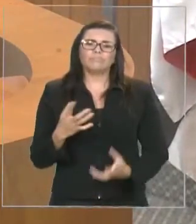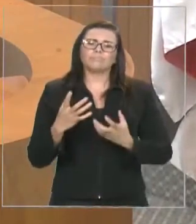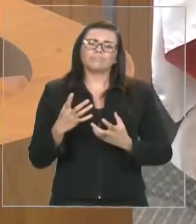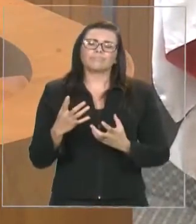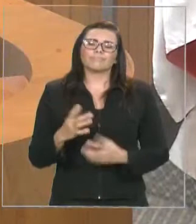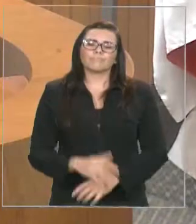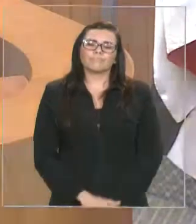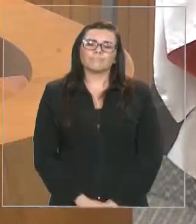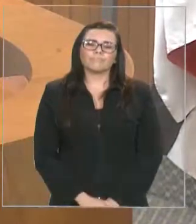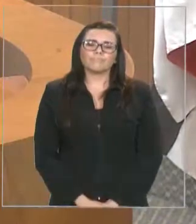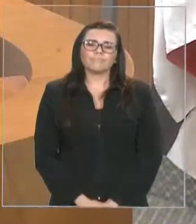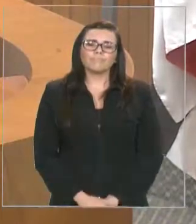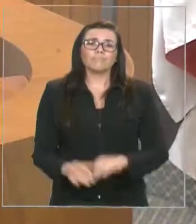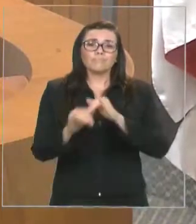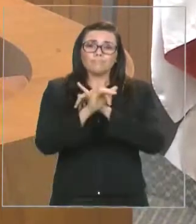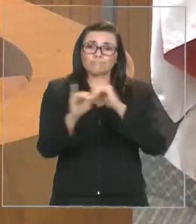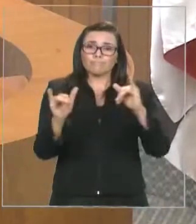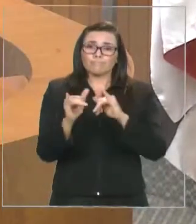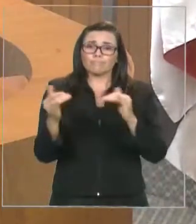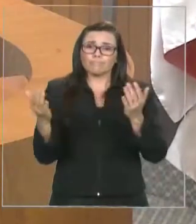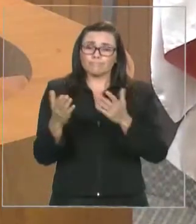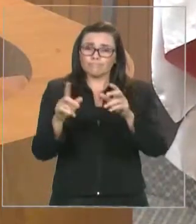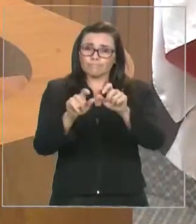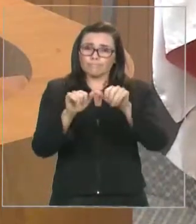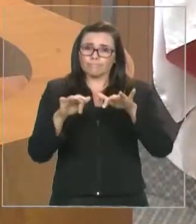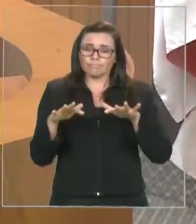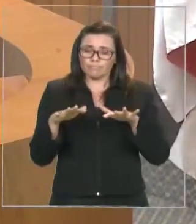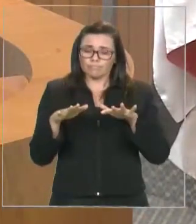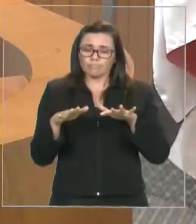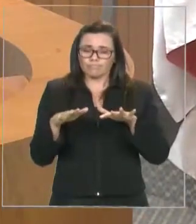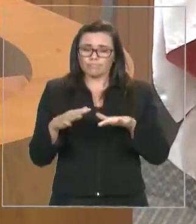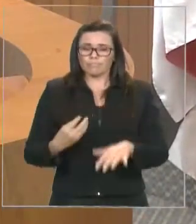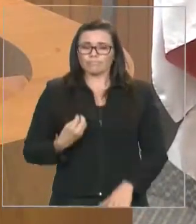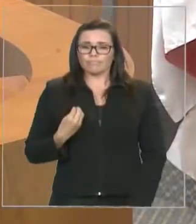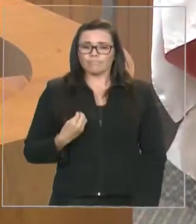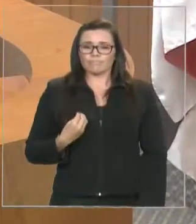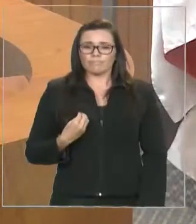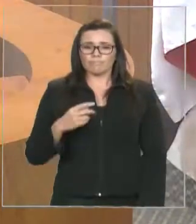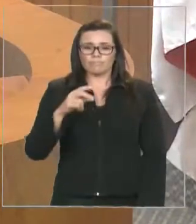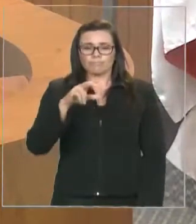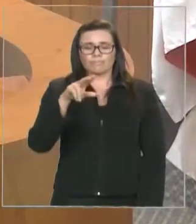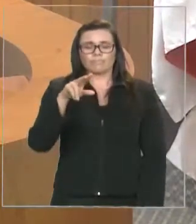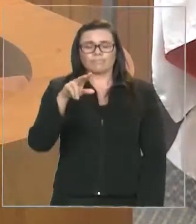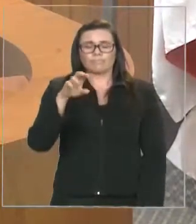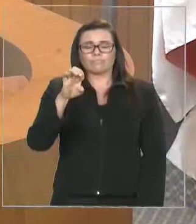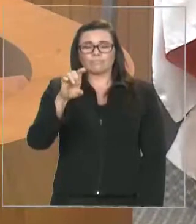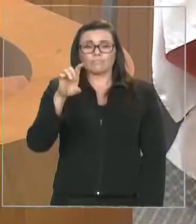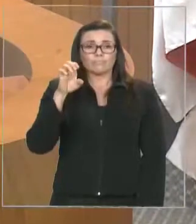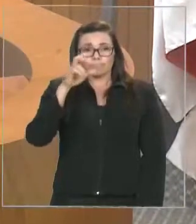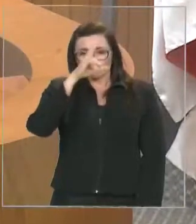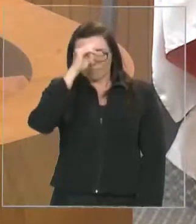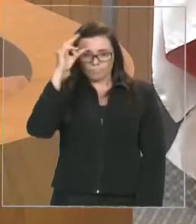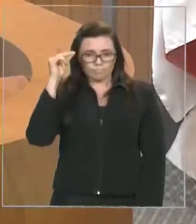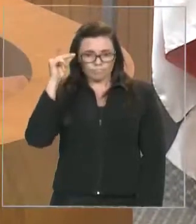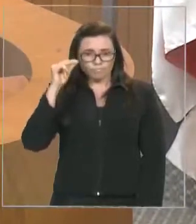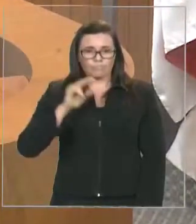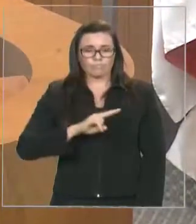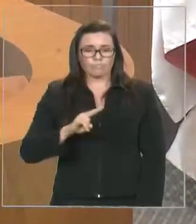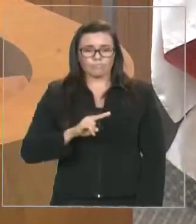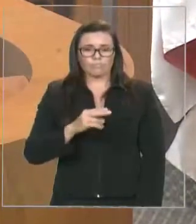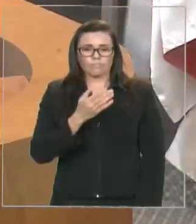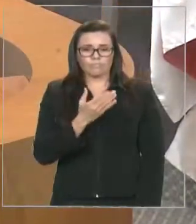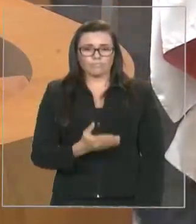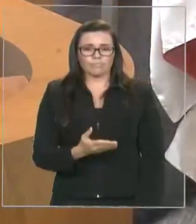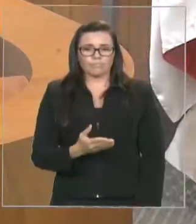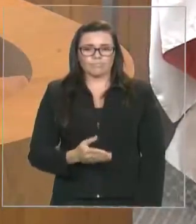a presença aqui nesta casa do ex-prefeito e ex-deputado Deusdete Sampaio, que está aqui na casa. Seja